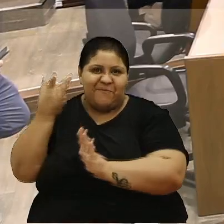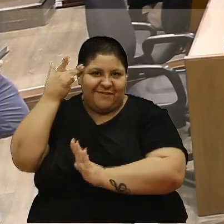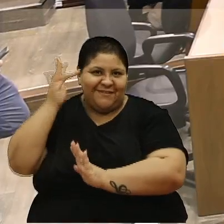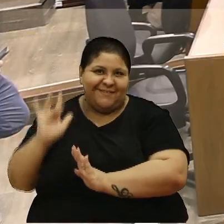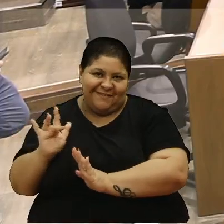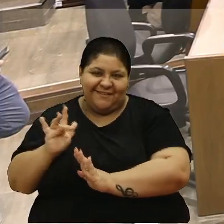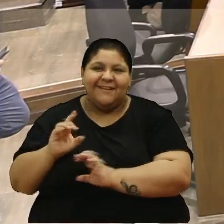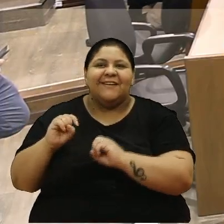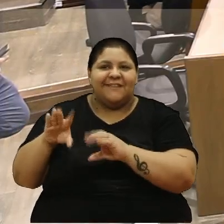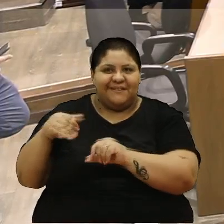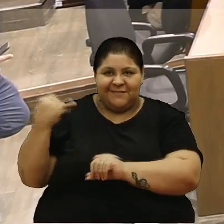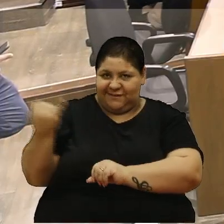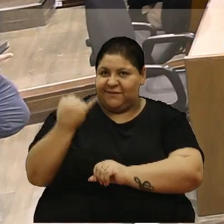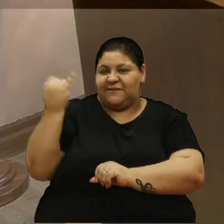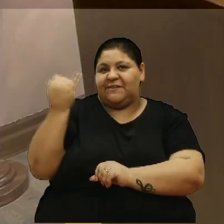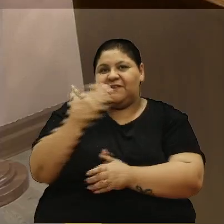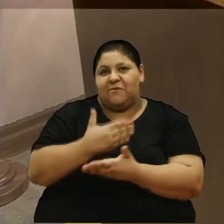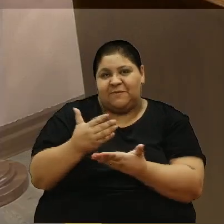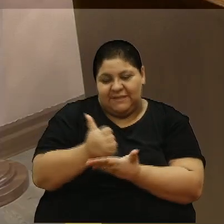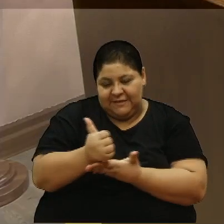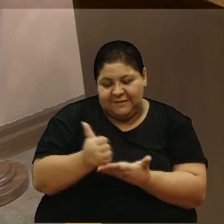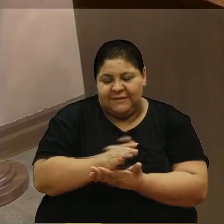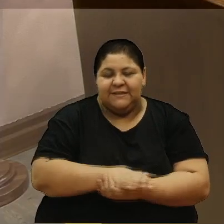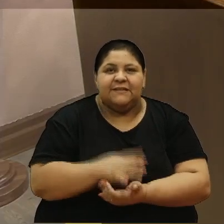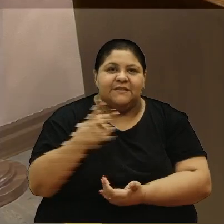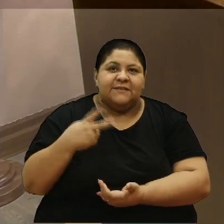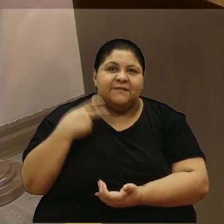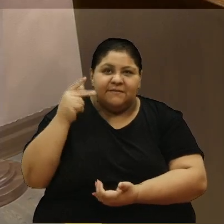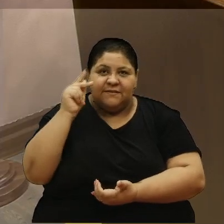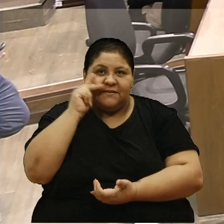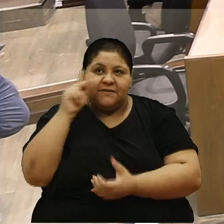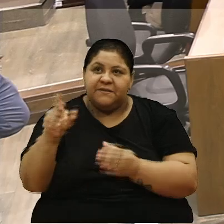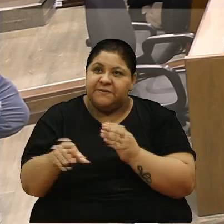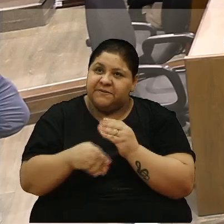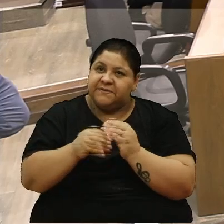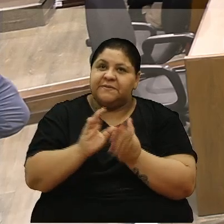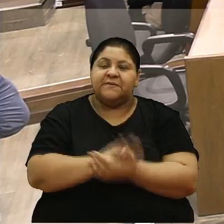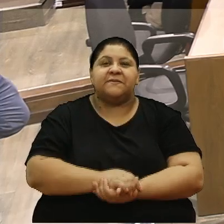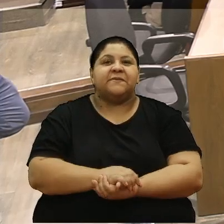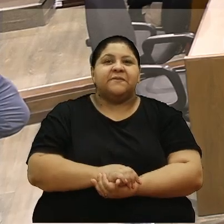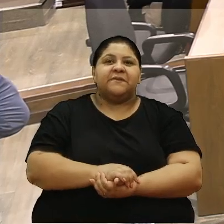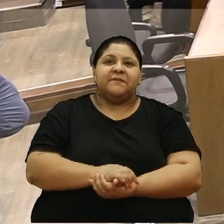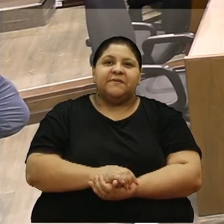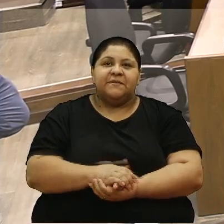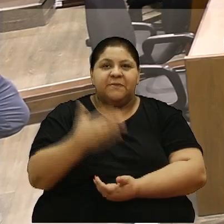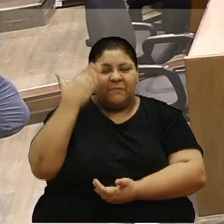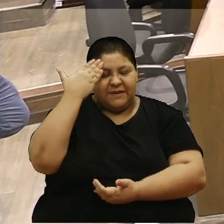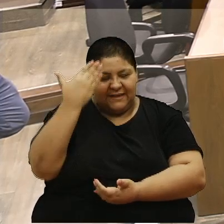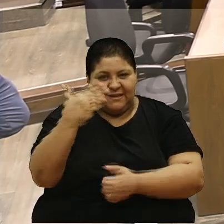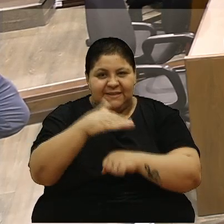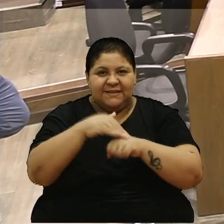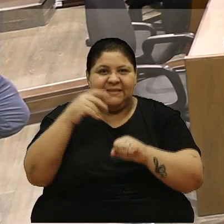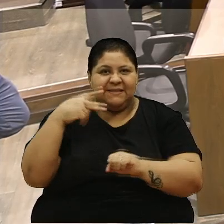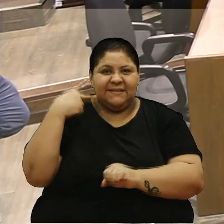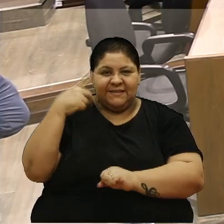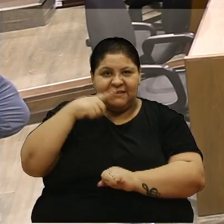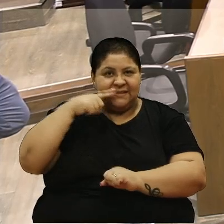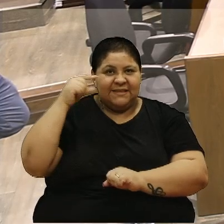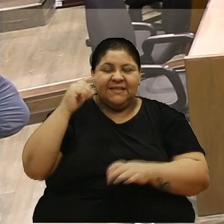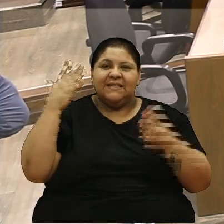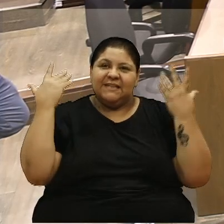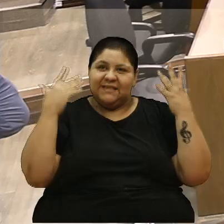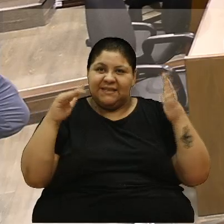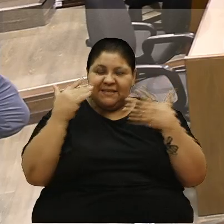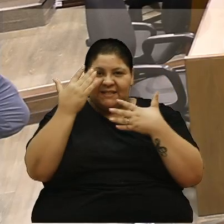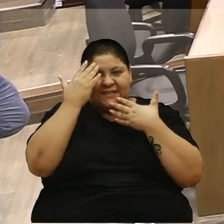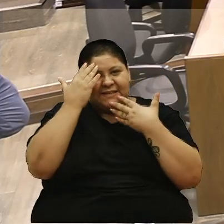questão da educação é fundamental, começar na base. Vereador Cláudio, sua parte. Obrigado pela gentileza, vereador Aldonei. Queria parabenizar o senhor